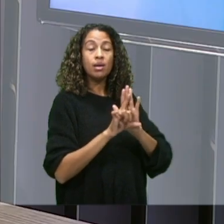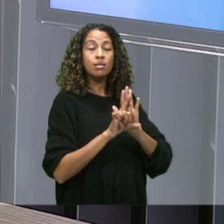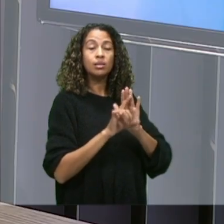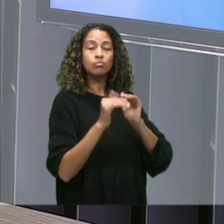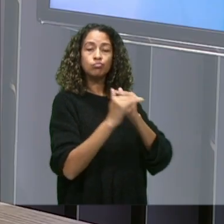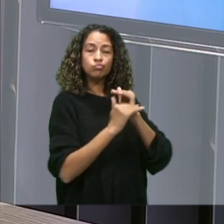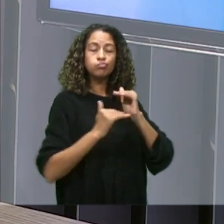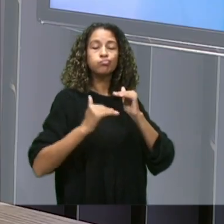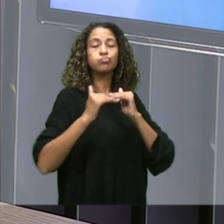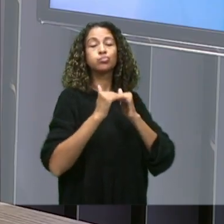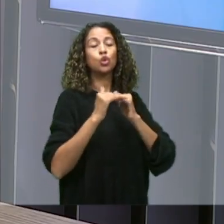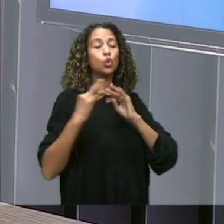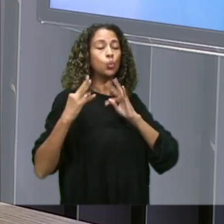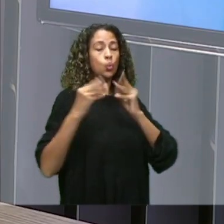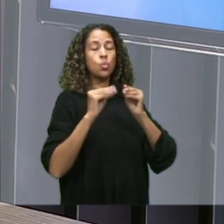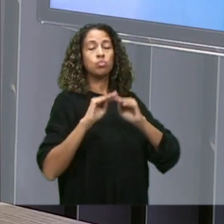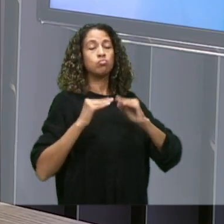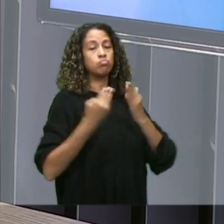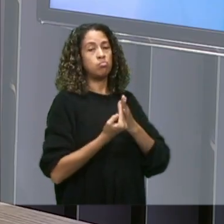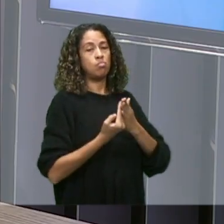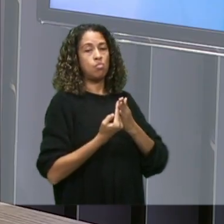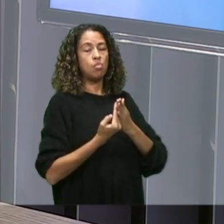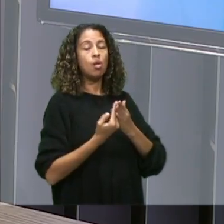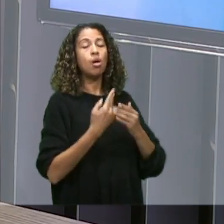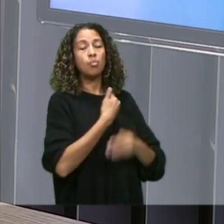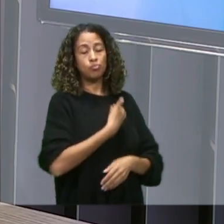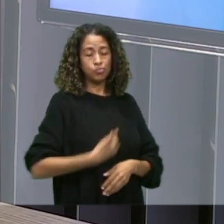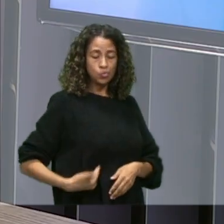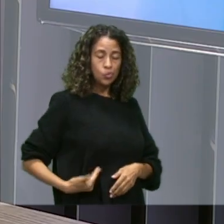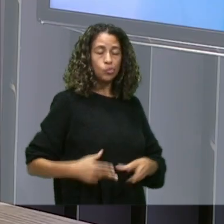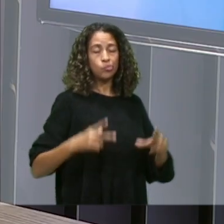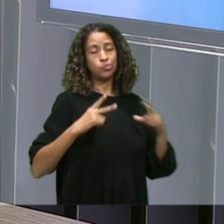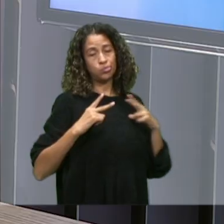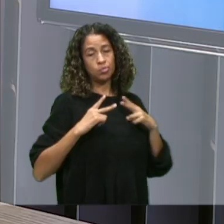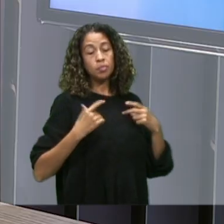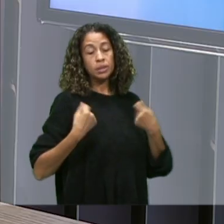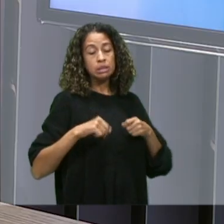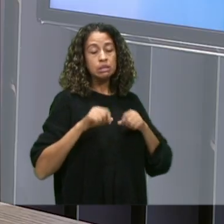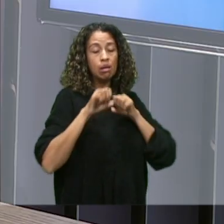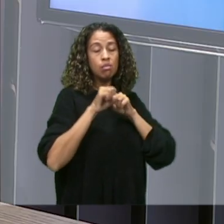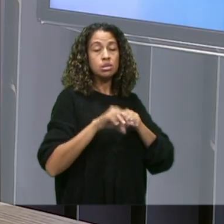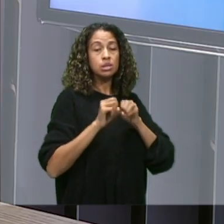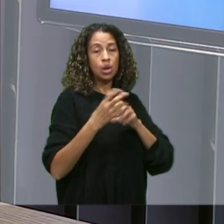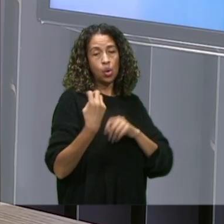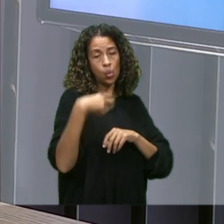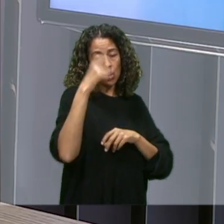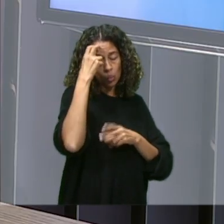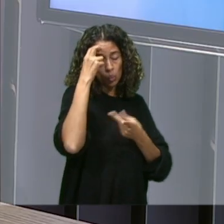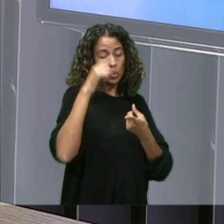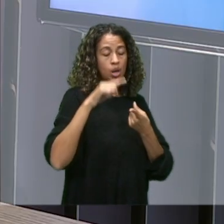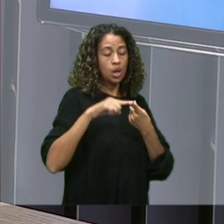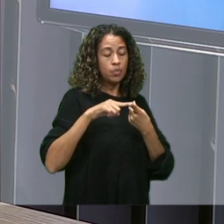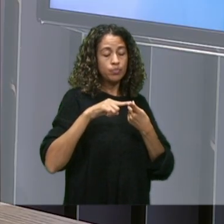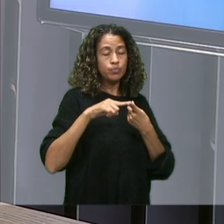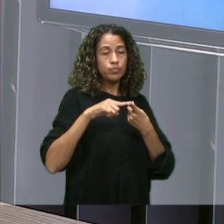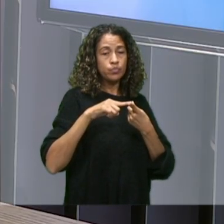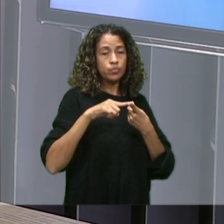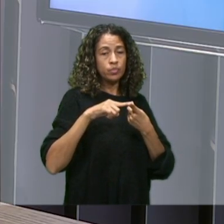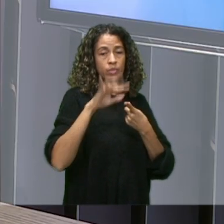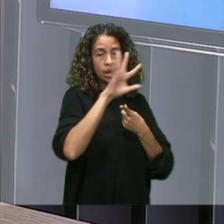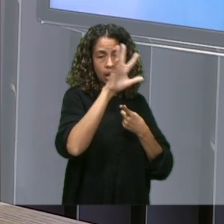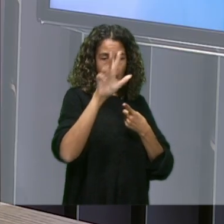que todas as escolas públicas e privadas têm que ter cultura